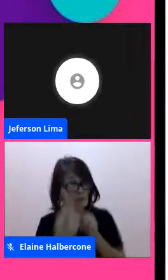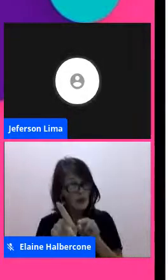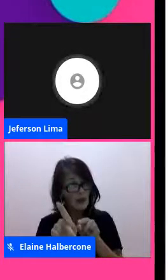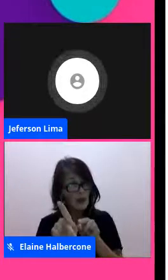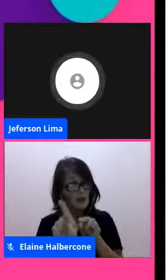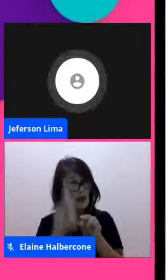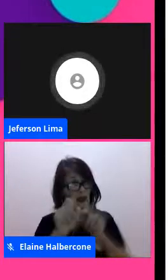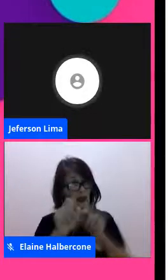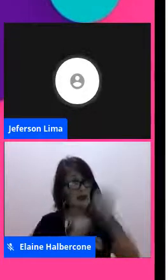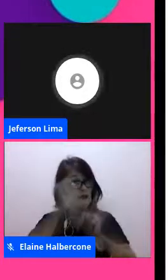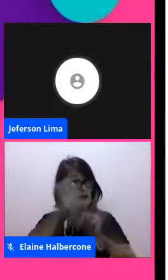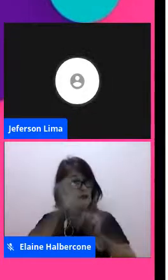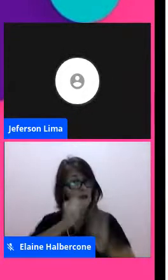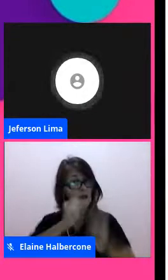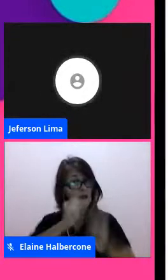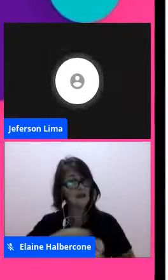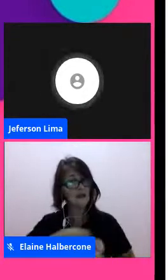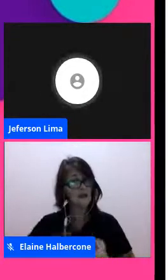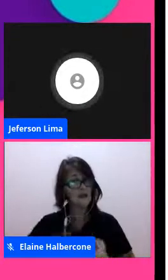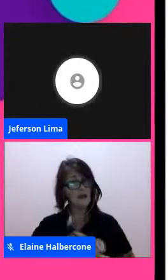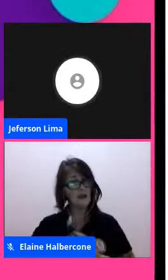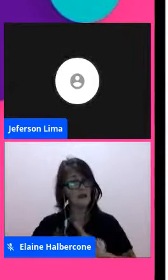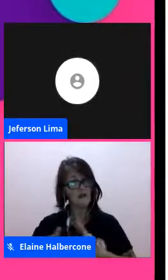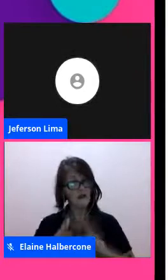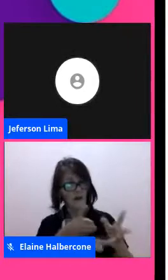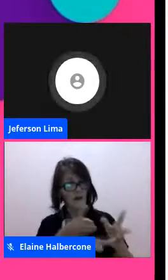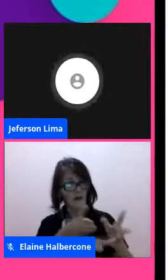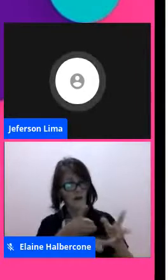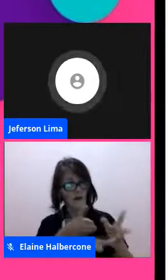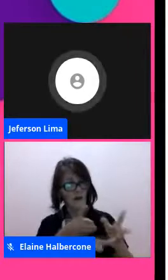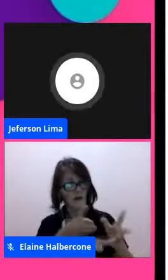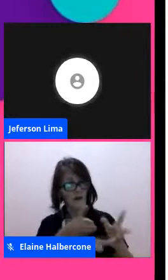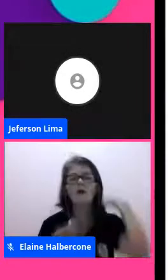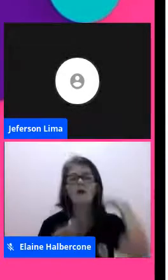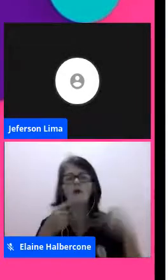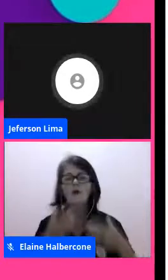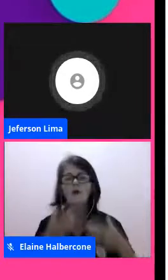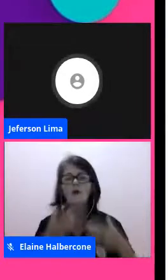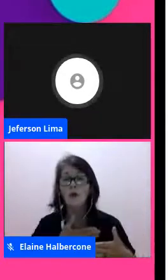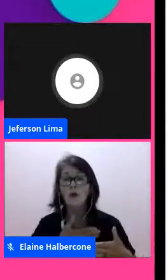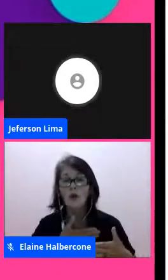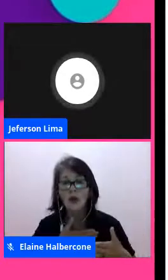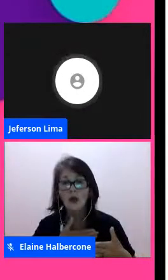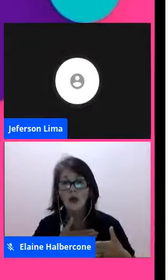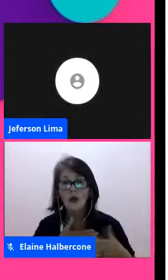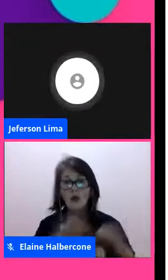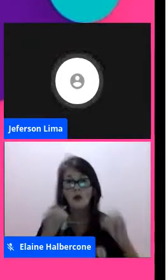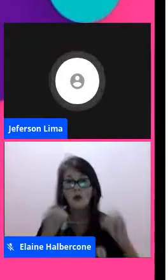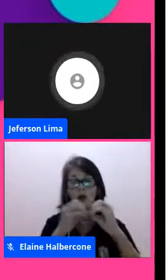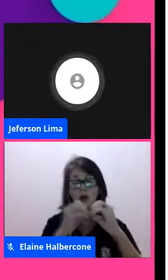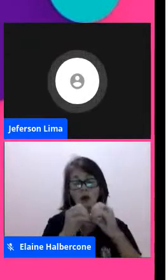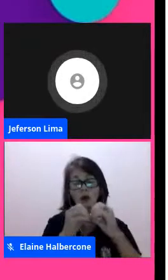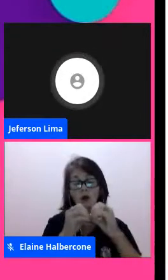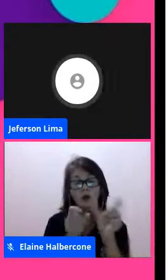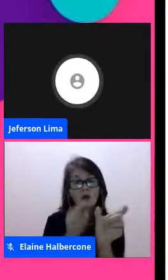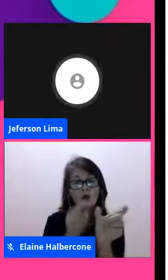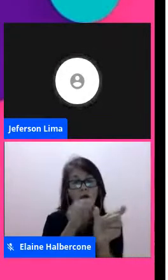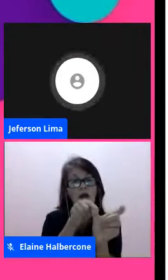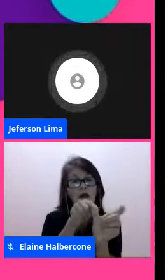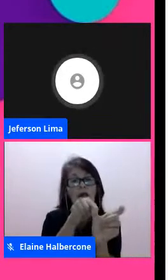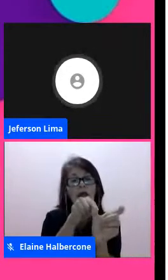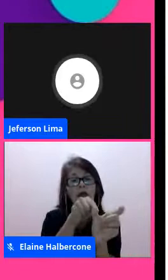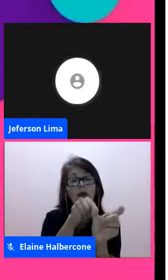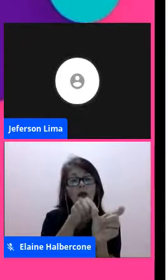chinesa, ele tem uma diferençazinha, né? Vocês podem até perceber aqui, ó. Enquanto no meu Arduino aqui, ó, ele tem esse carinha aqui,